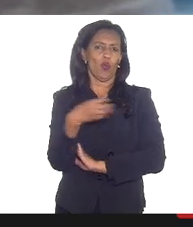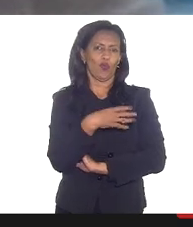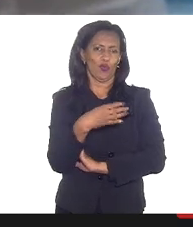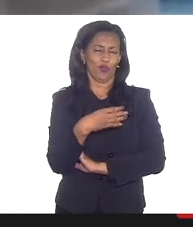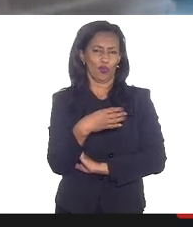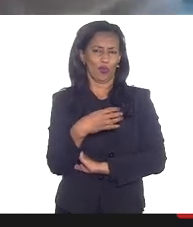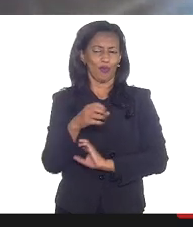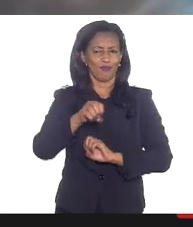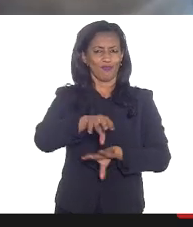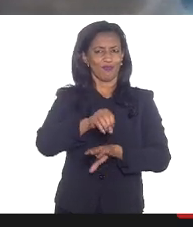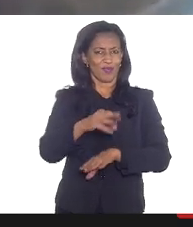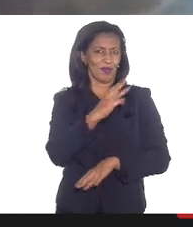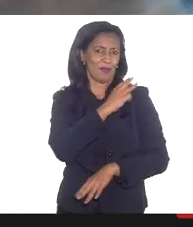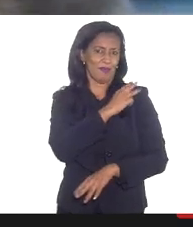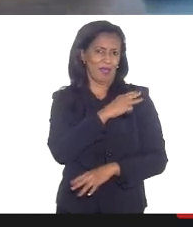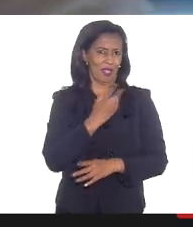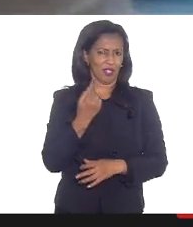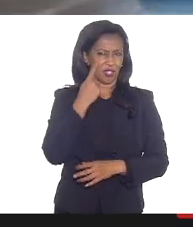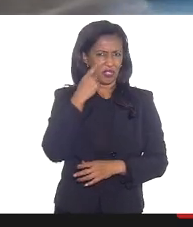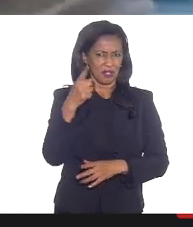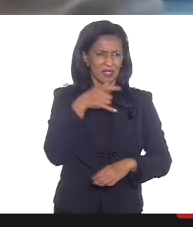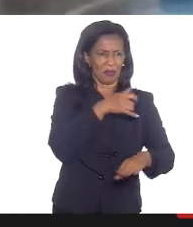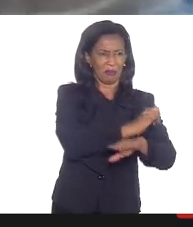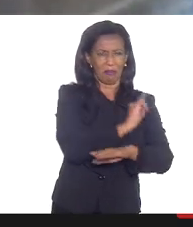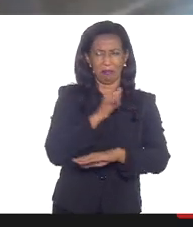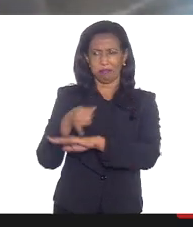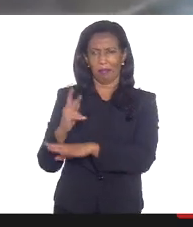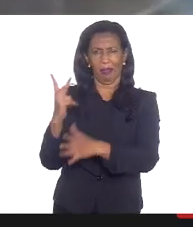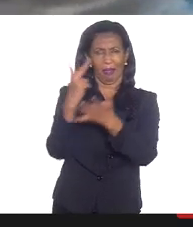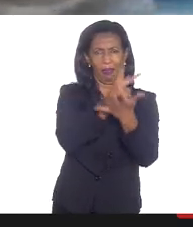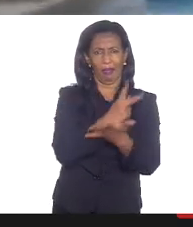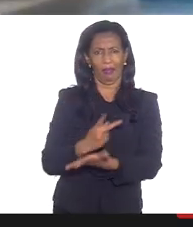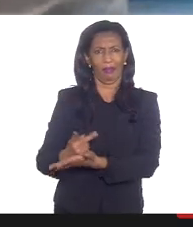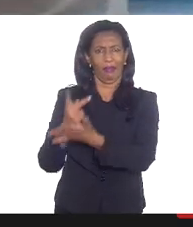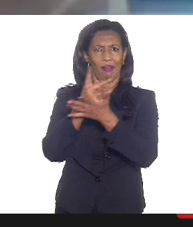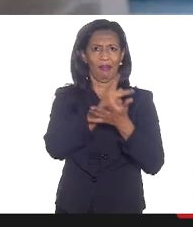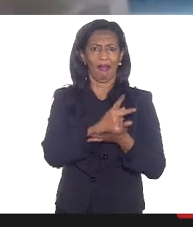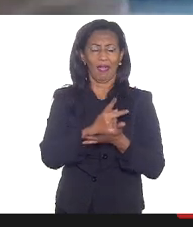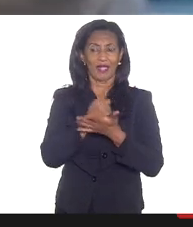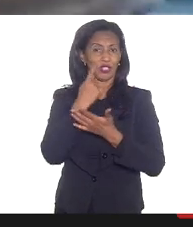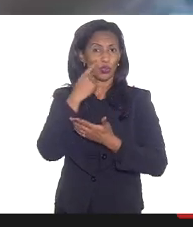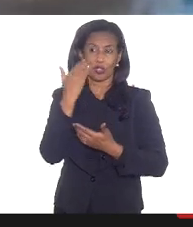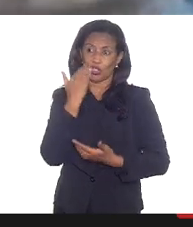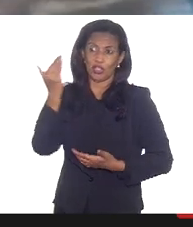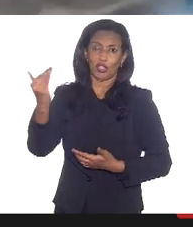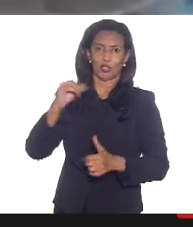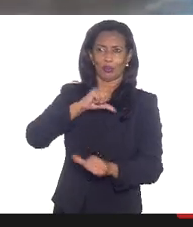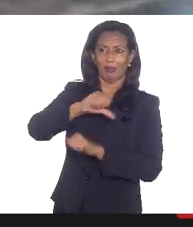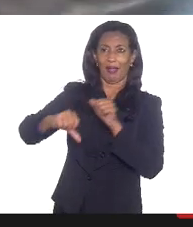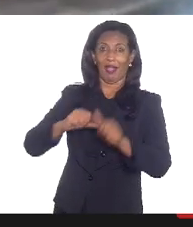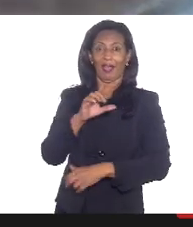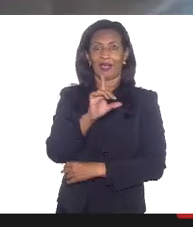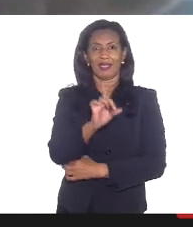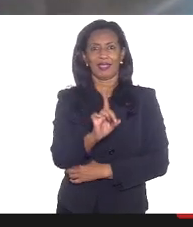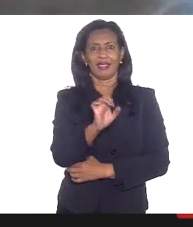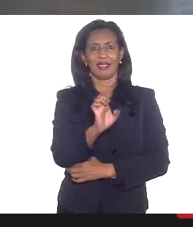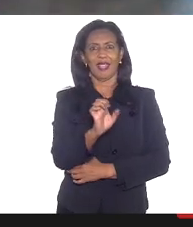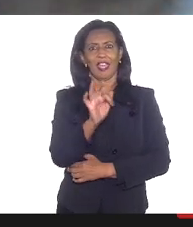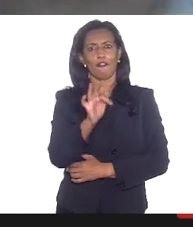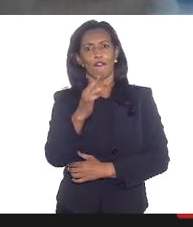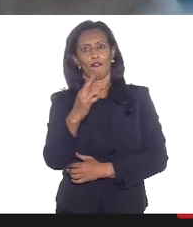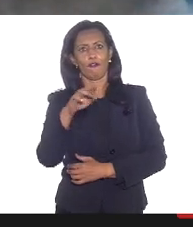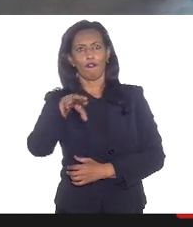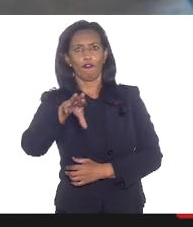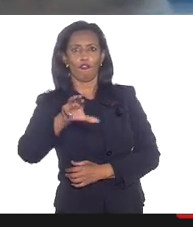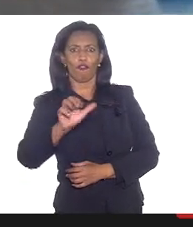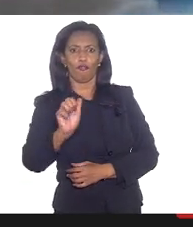a gente percebe que, diante dessas lacunas, essas falhas, a gente, na verdade, não está diante de uma reforma, mas uma deforma que tem